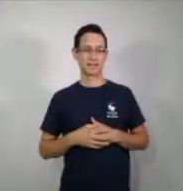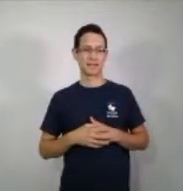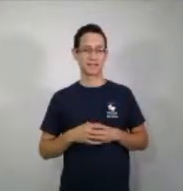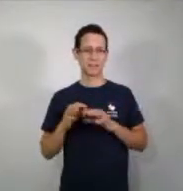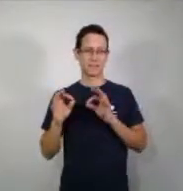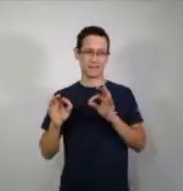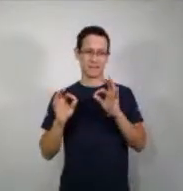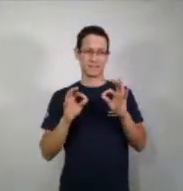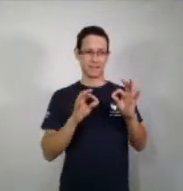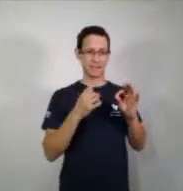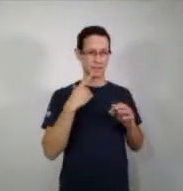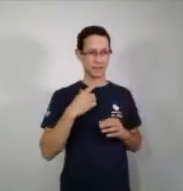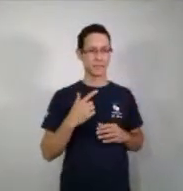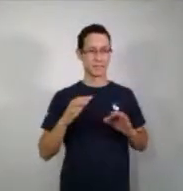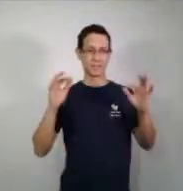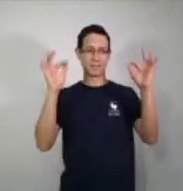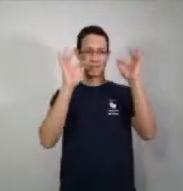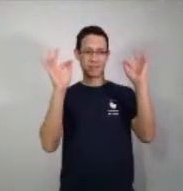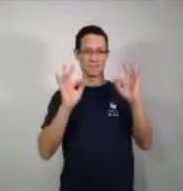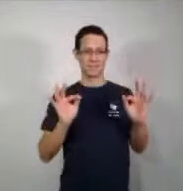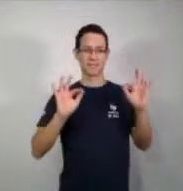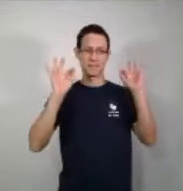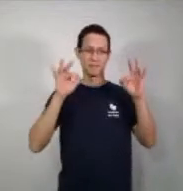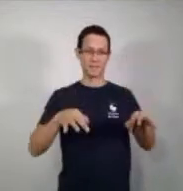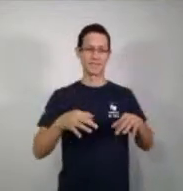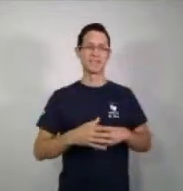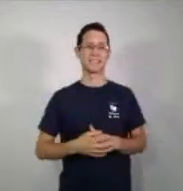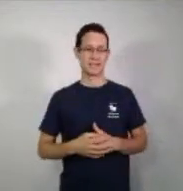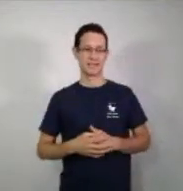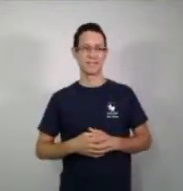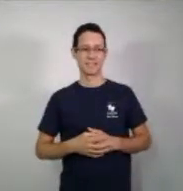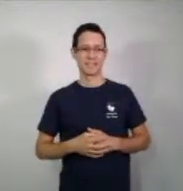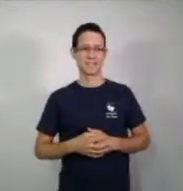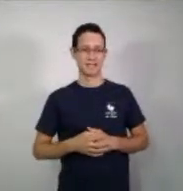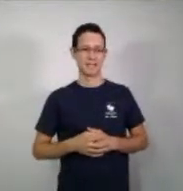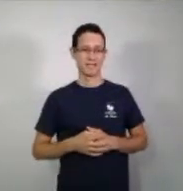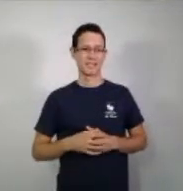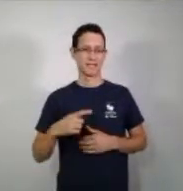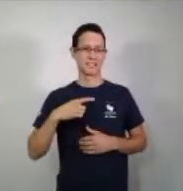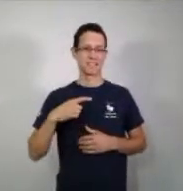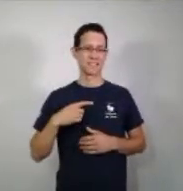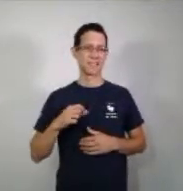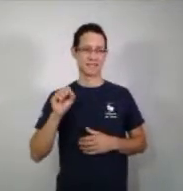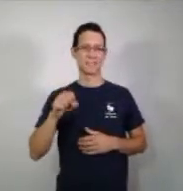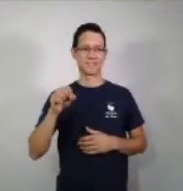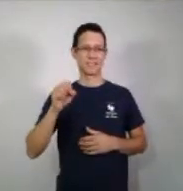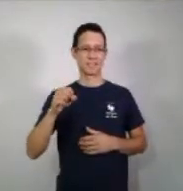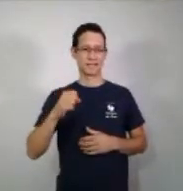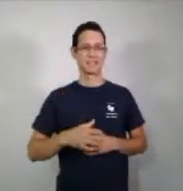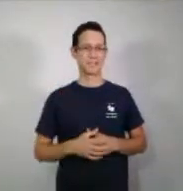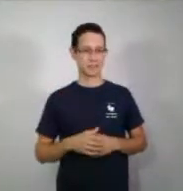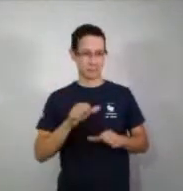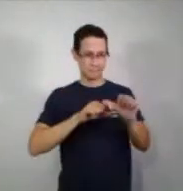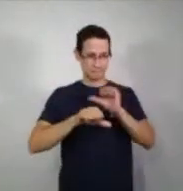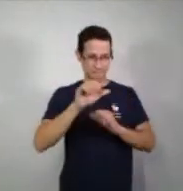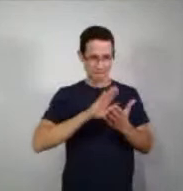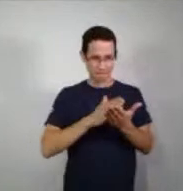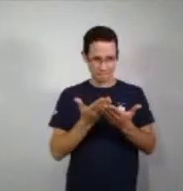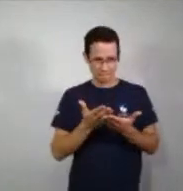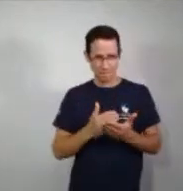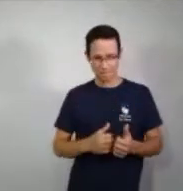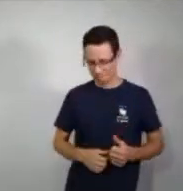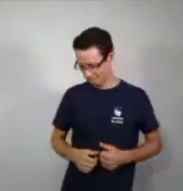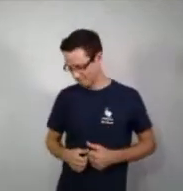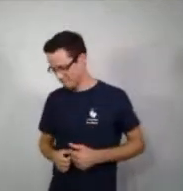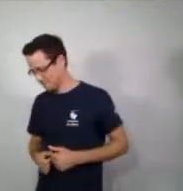obviamente, mas e com um final feliz. É, Mas esse é um final livro que feliz. fala. Isso a gente garante. Final feliz a gente Exato, garante.